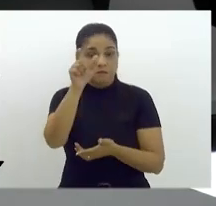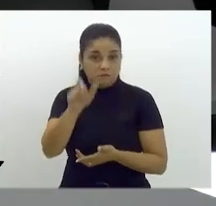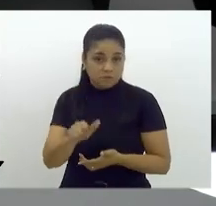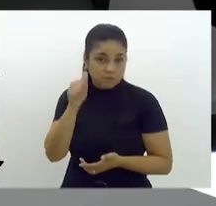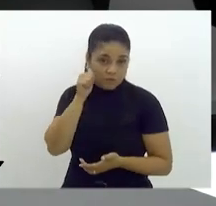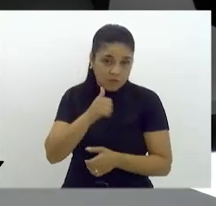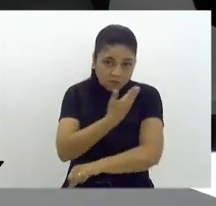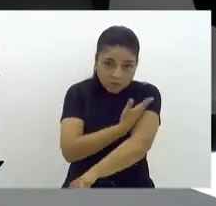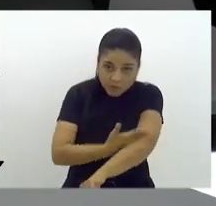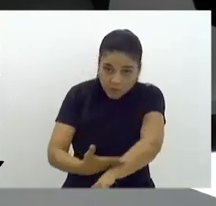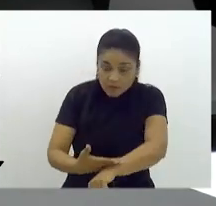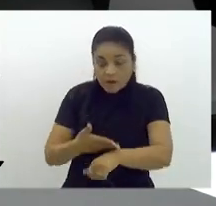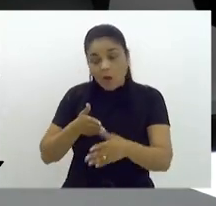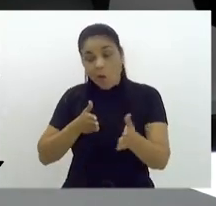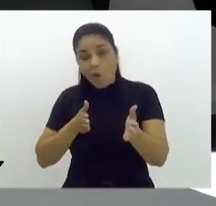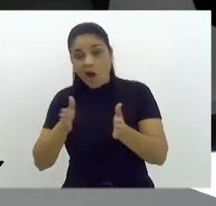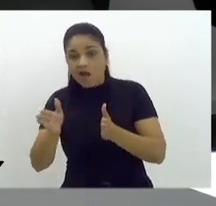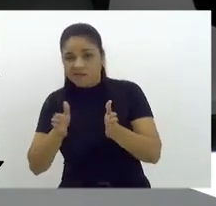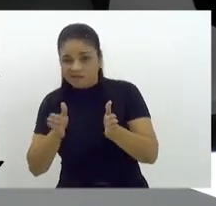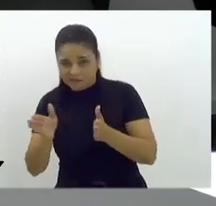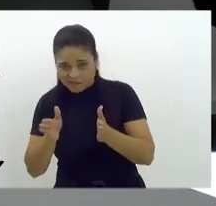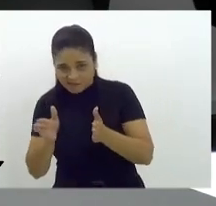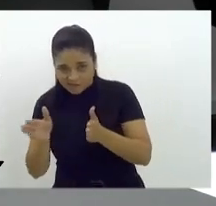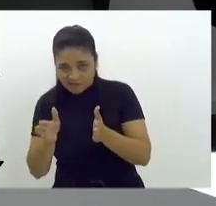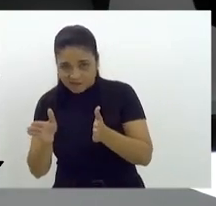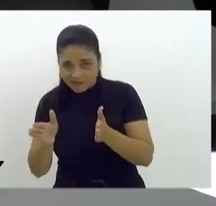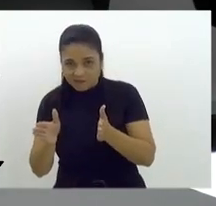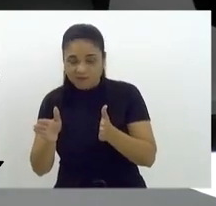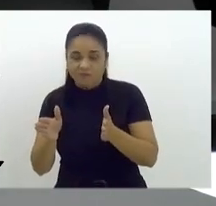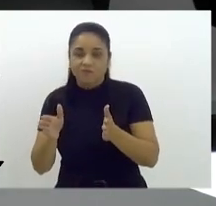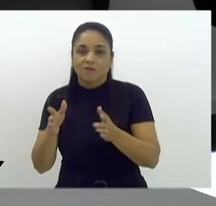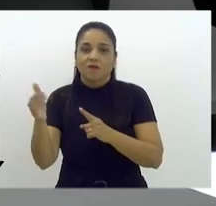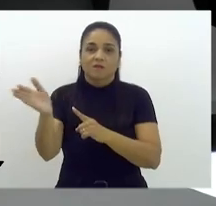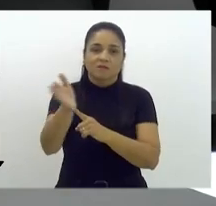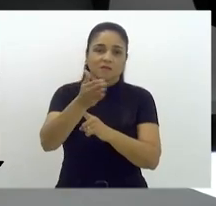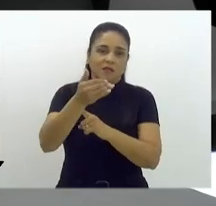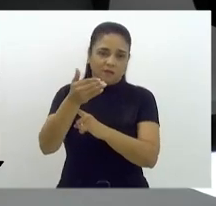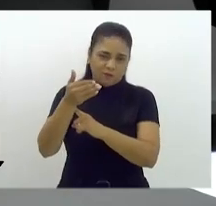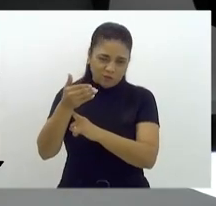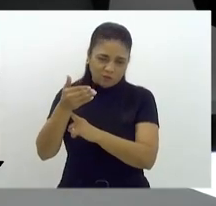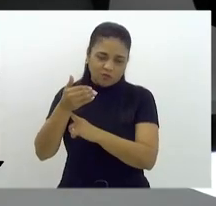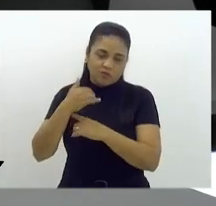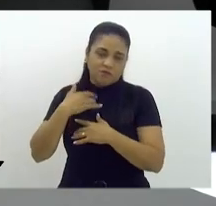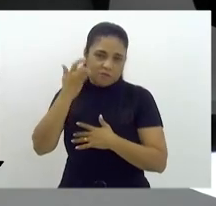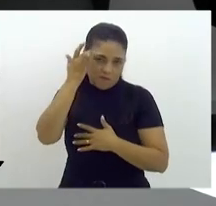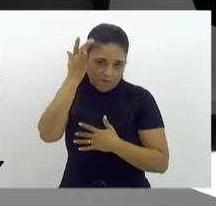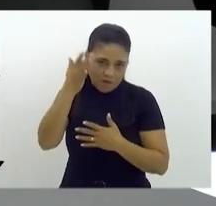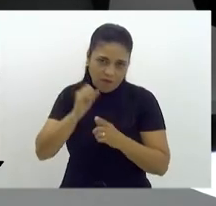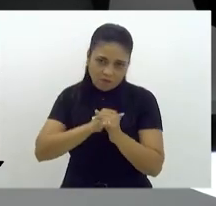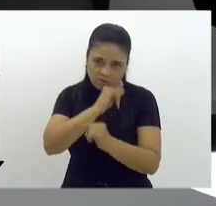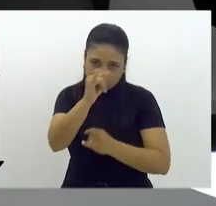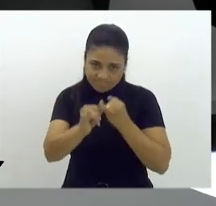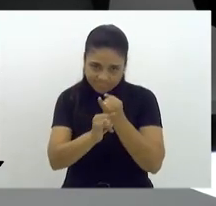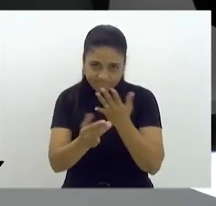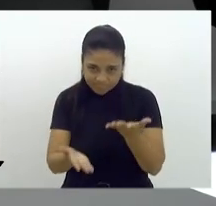o acesso também mas esses meios tecnológicos em meios informáticos